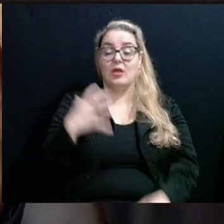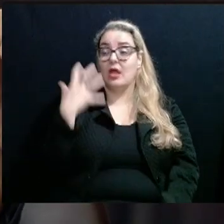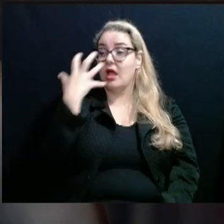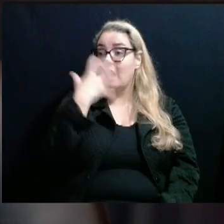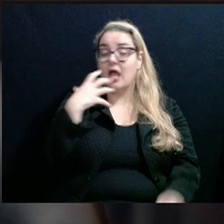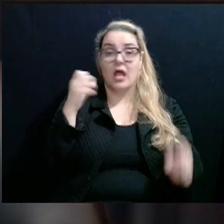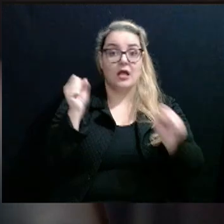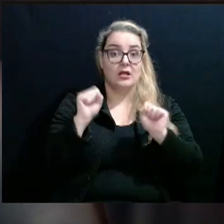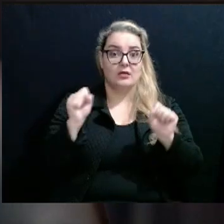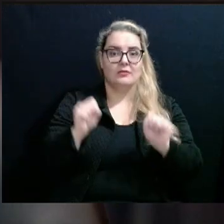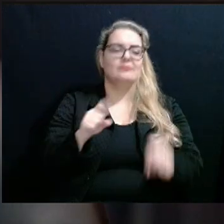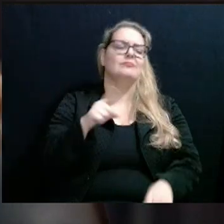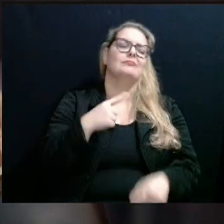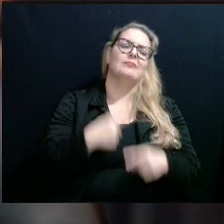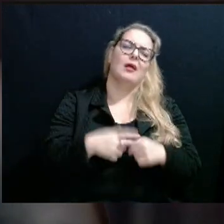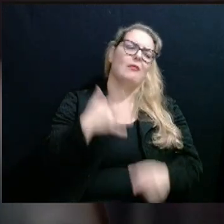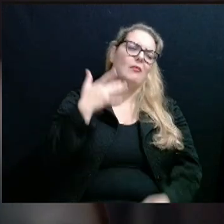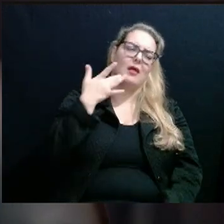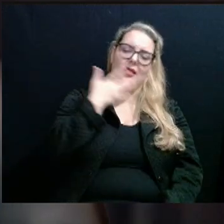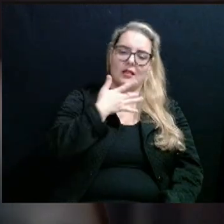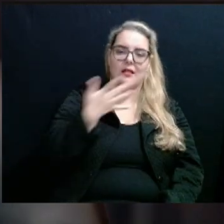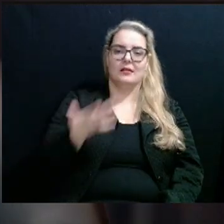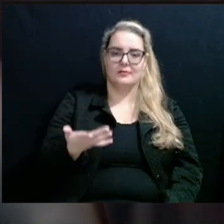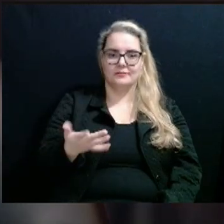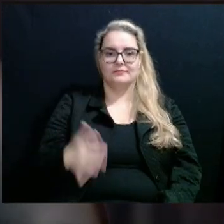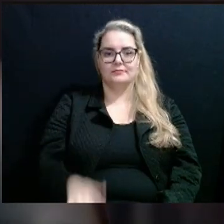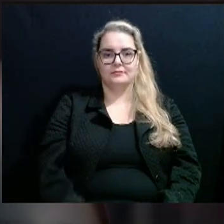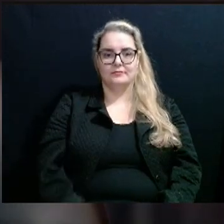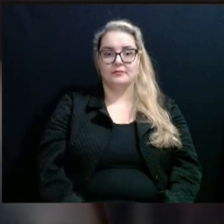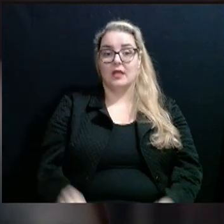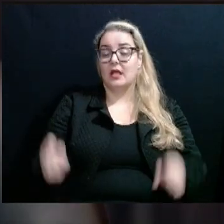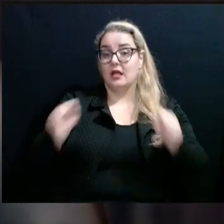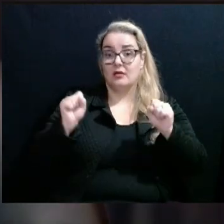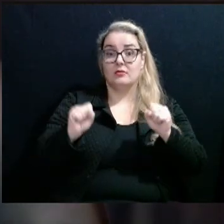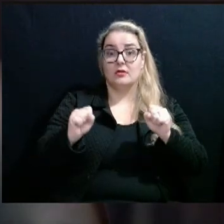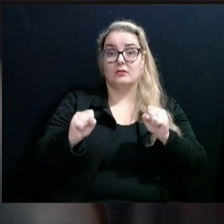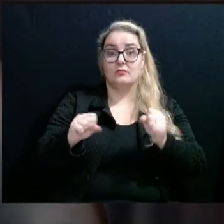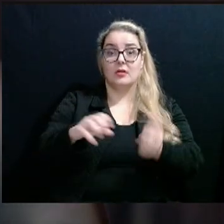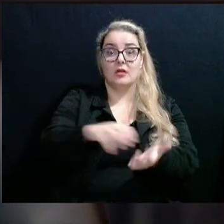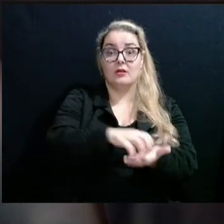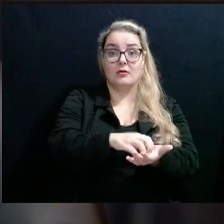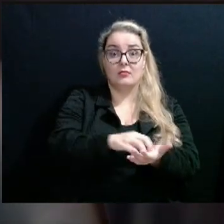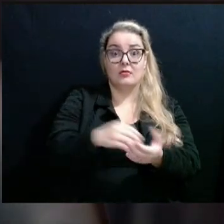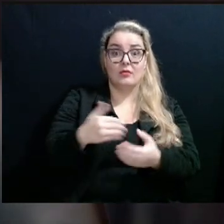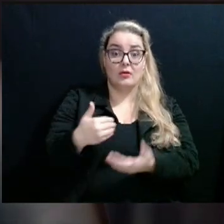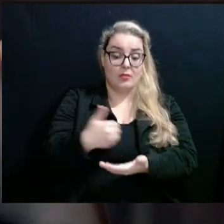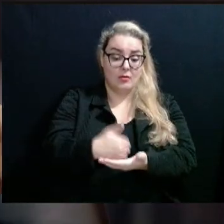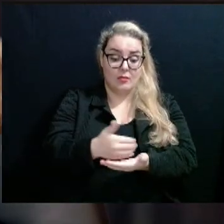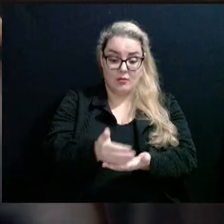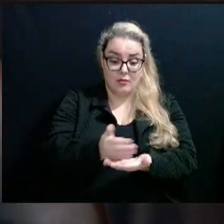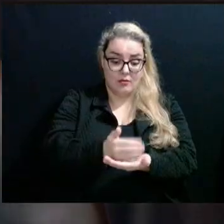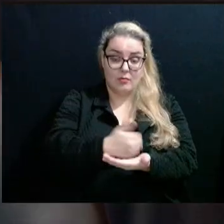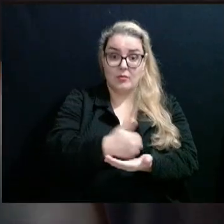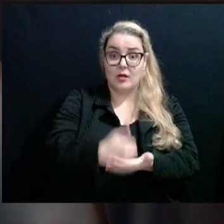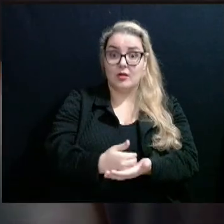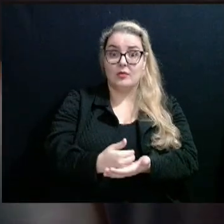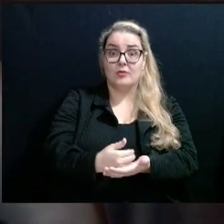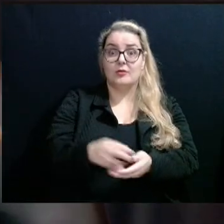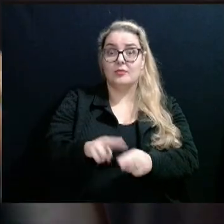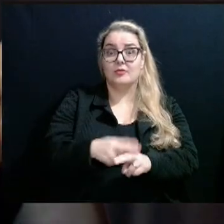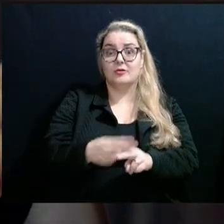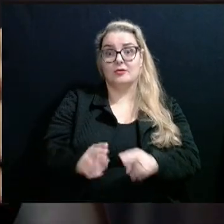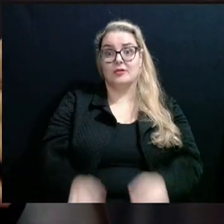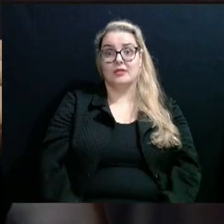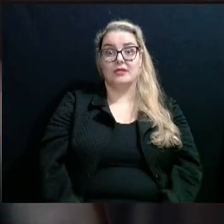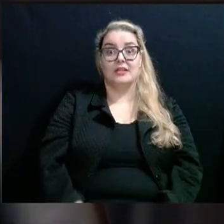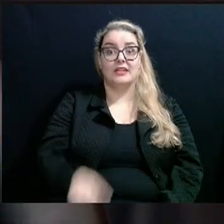delícia. Ficaram apaixonados. A sobremesa era uma torta de chocolate maravilhosa, que ninguém botou fé na hora que estava